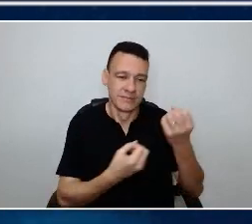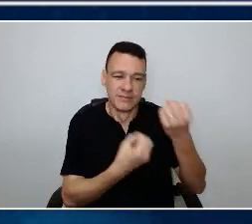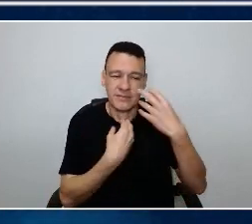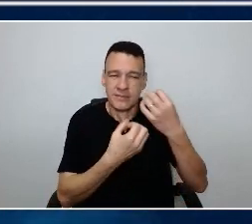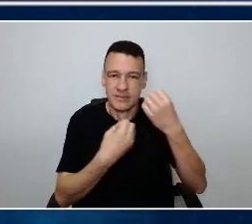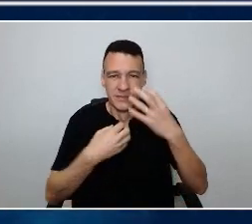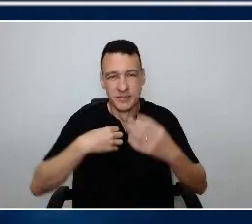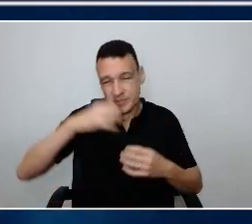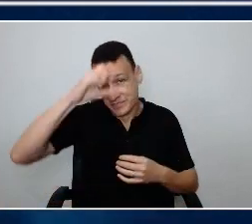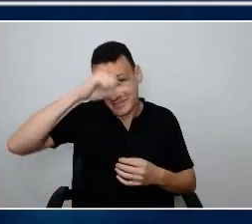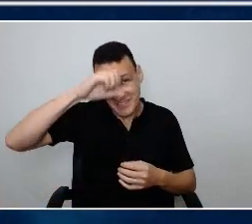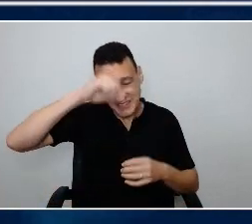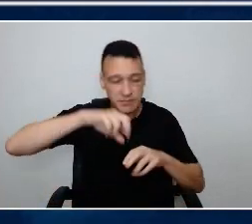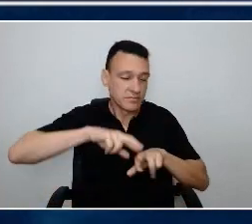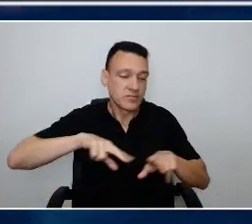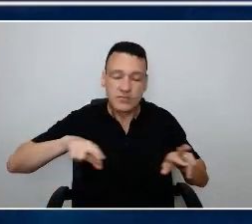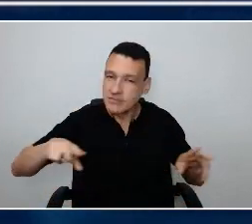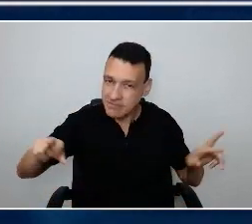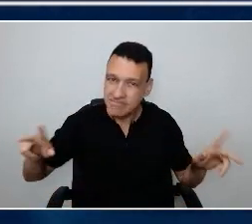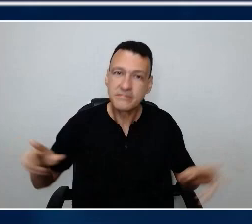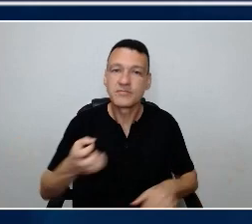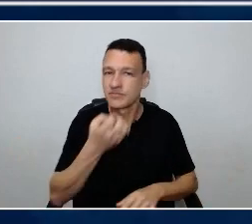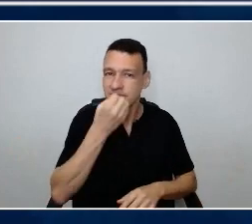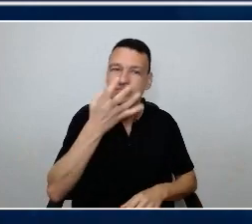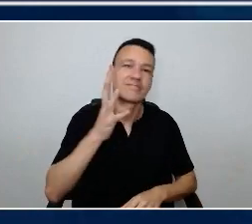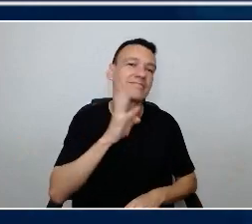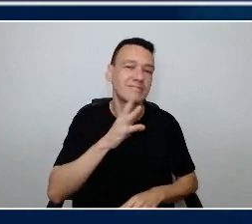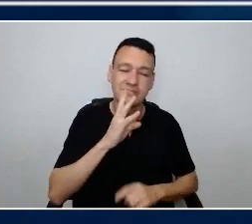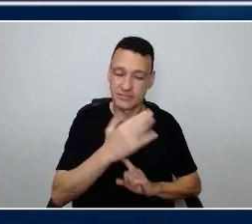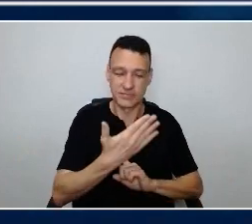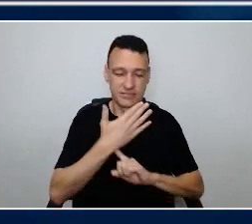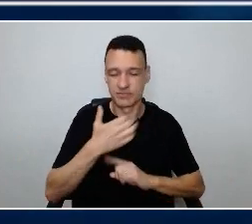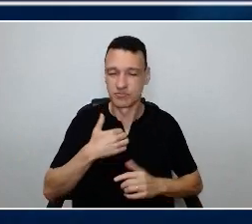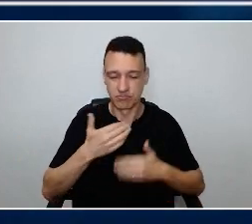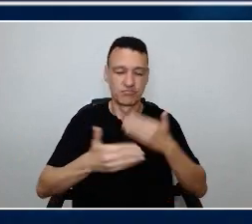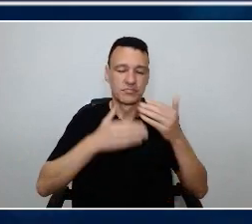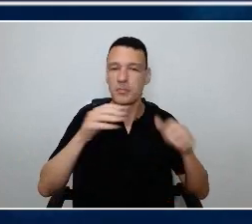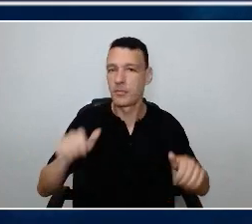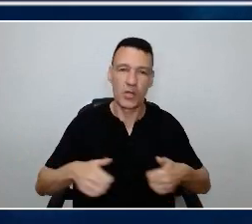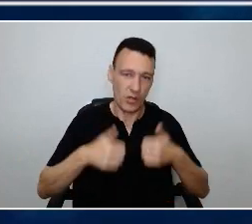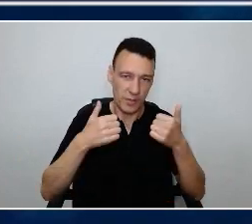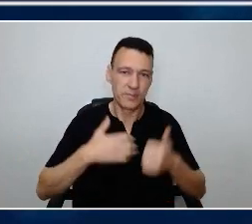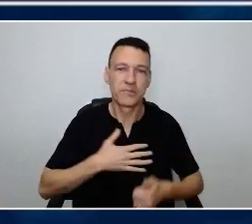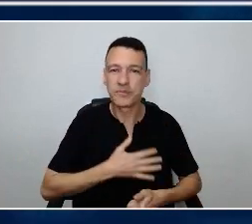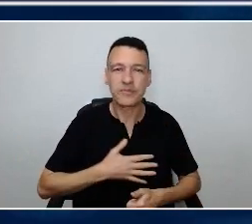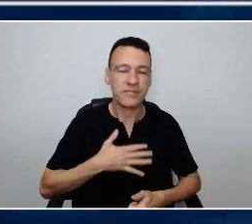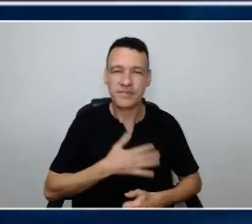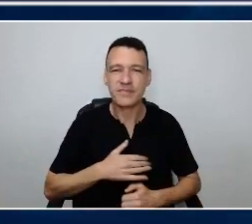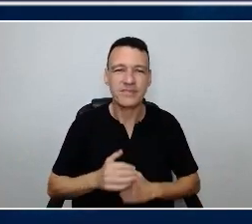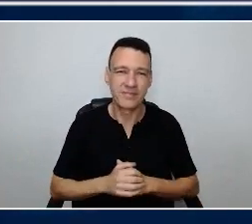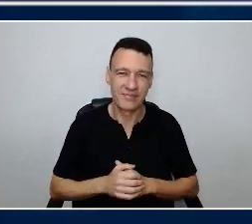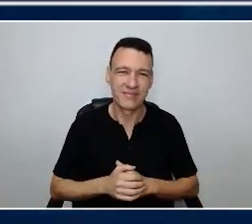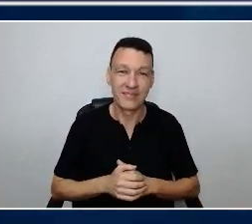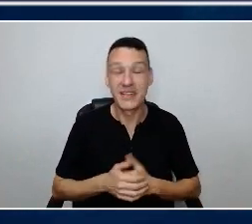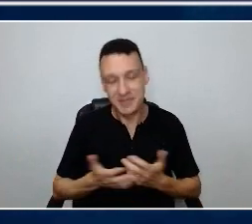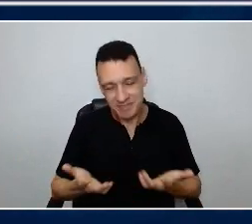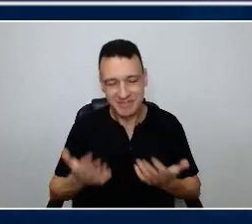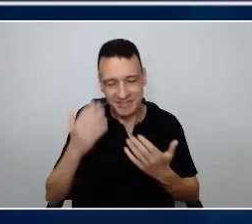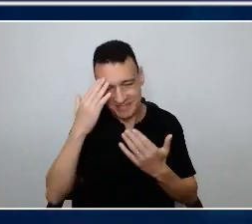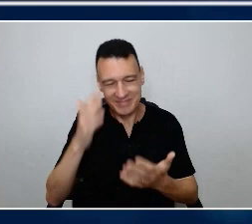conexão incrível acho que isso para mim foi enriquecedor Além de qualquer outra coisa de nada nada mais